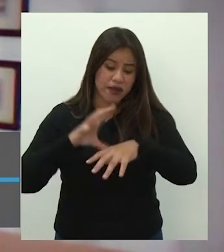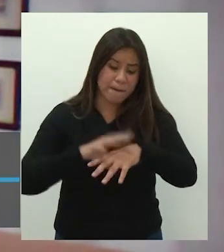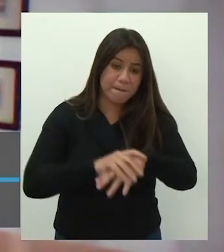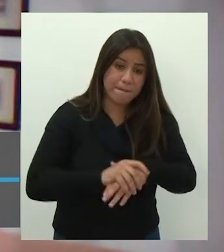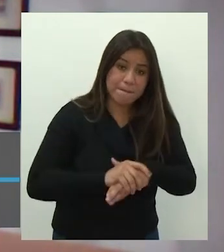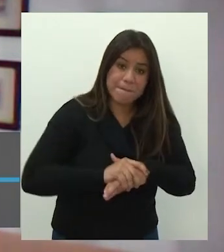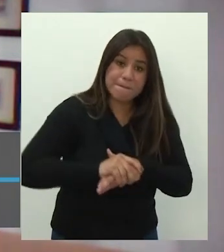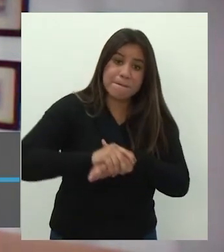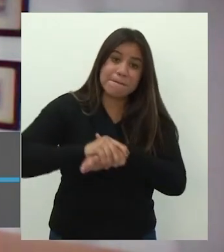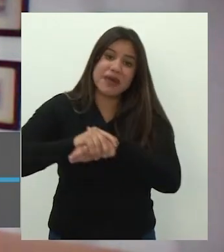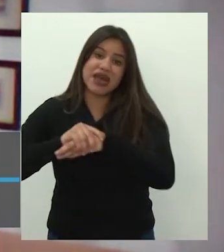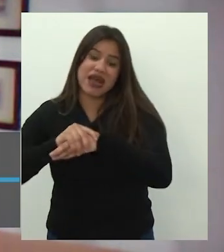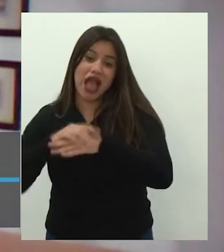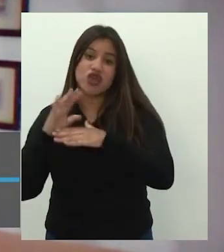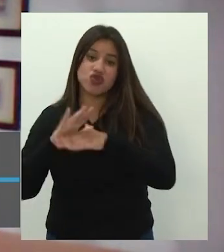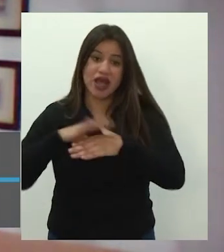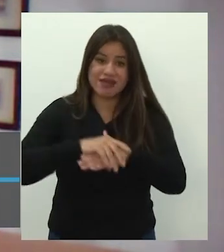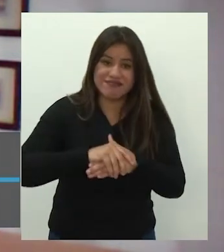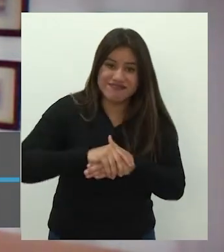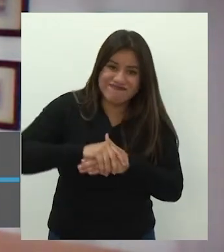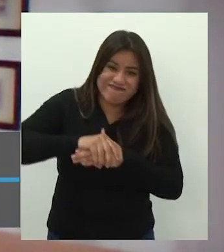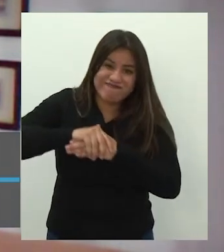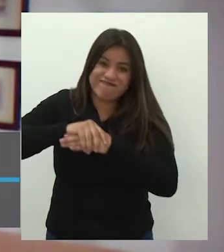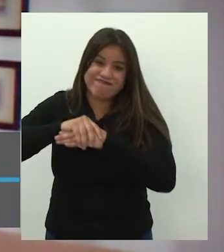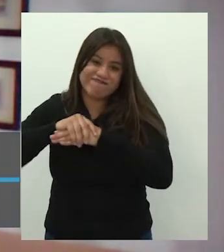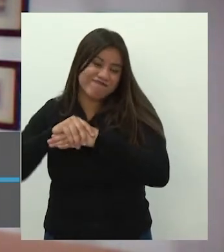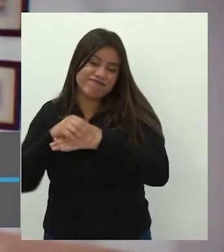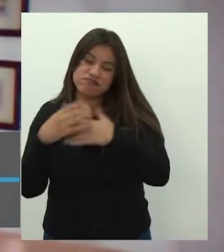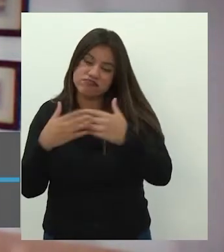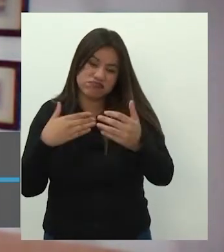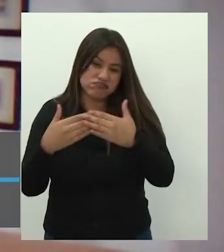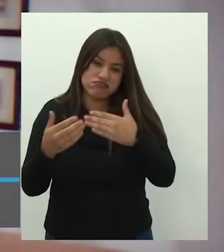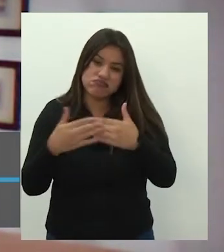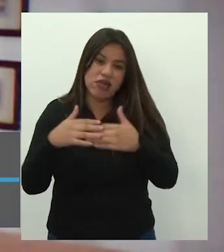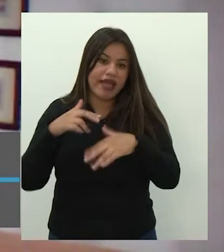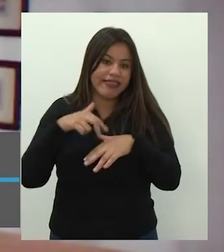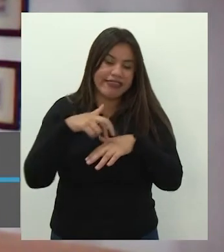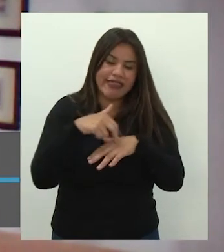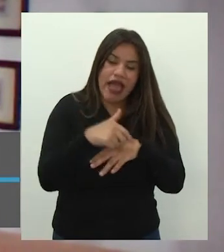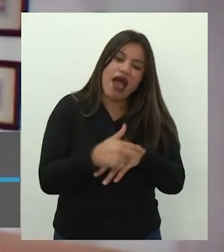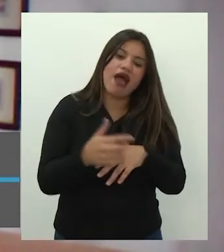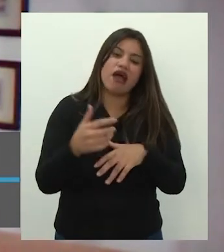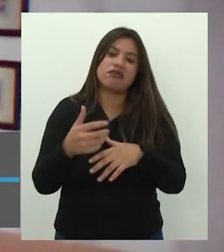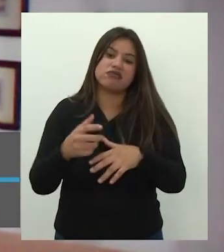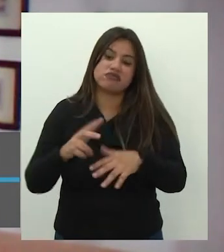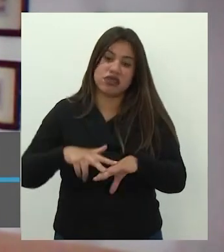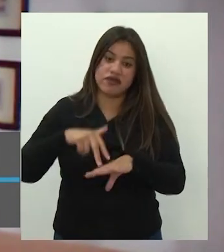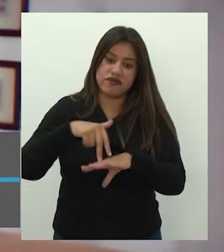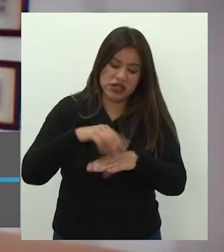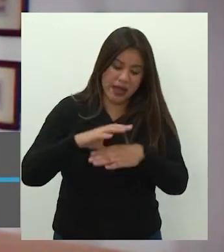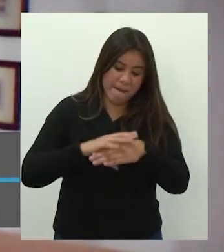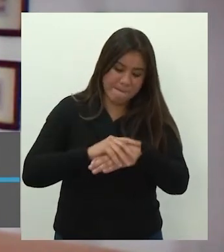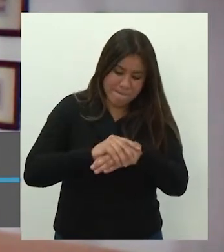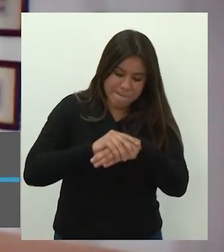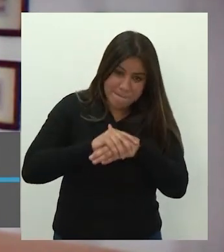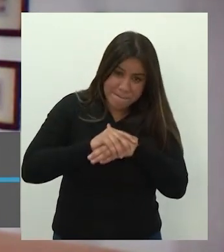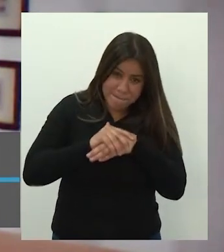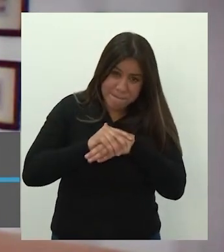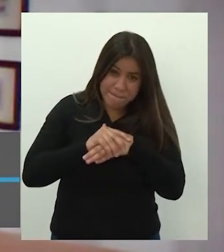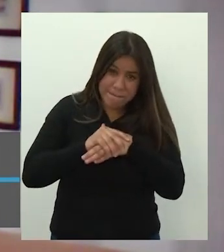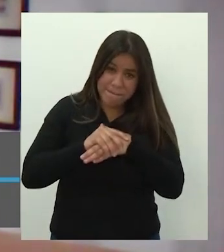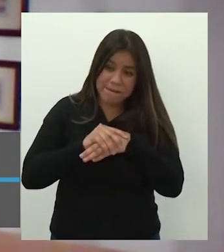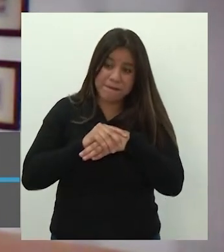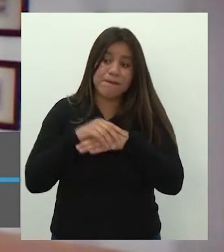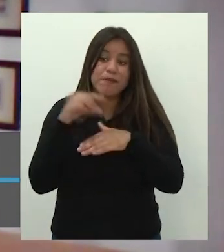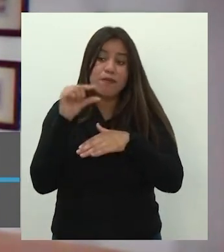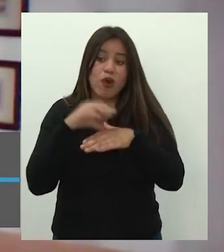né, ajudar a levantar ou ajudar a andar, tenha apertado com um pouquinho mais de força e já